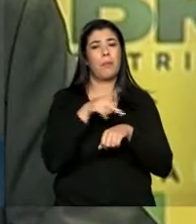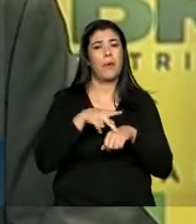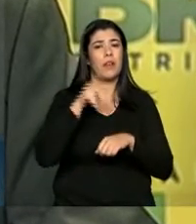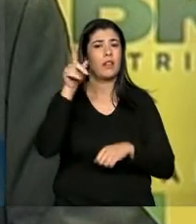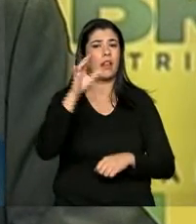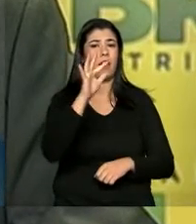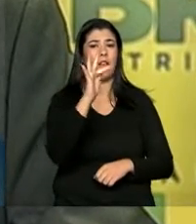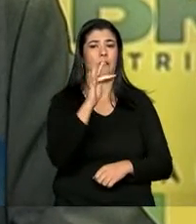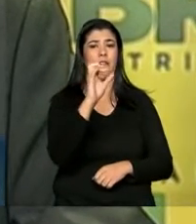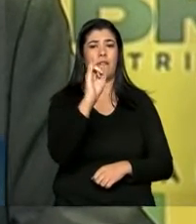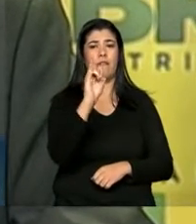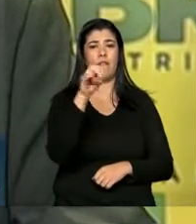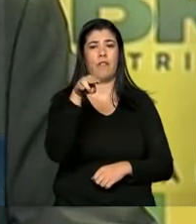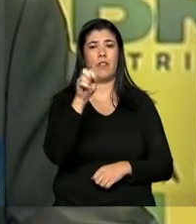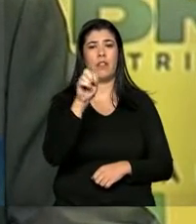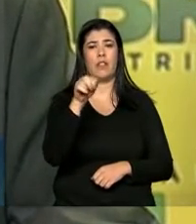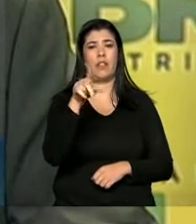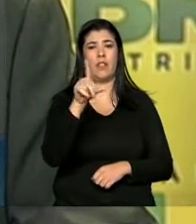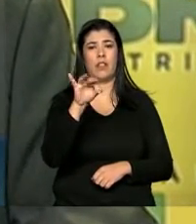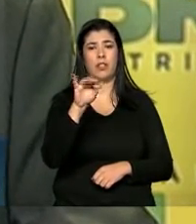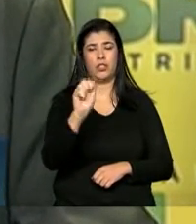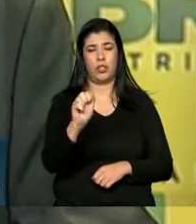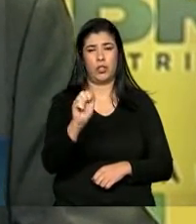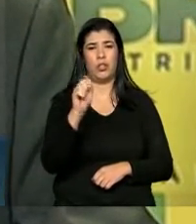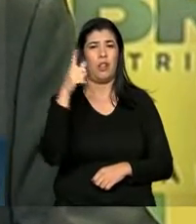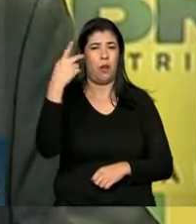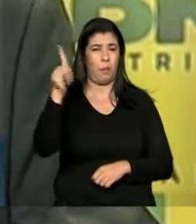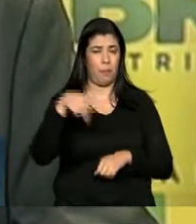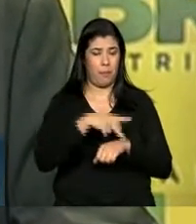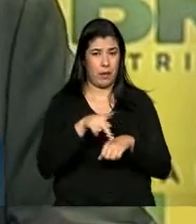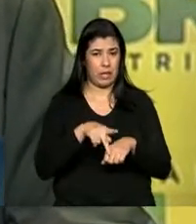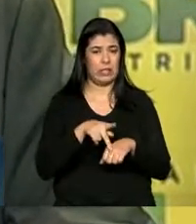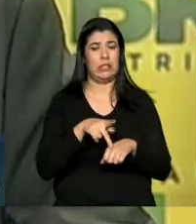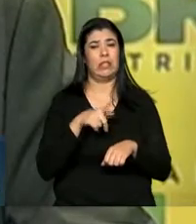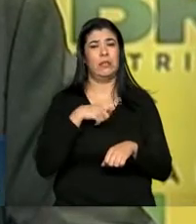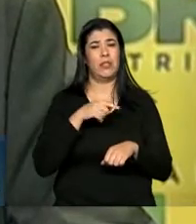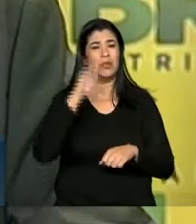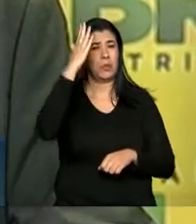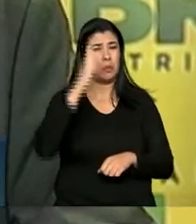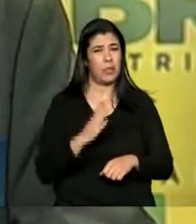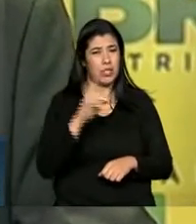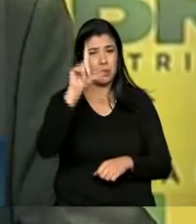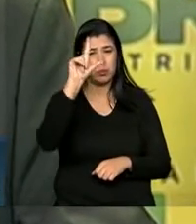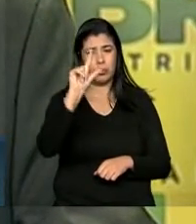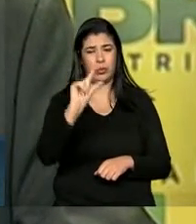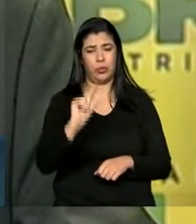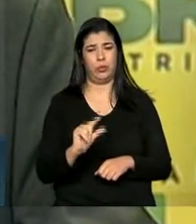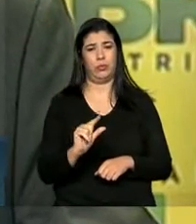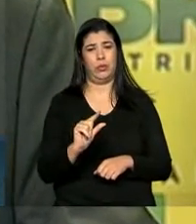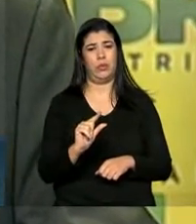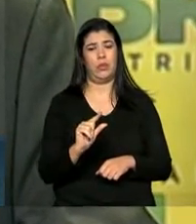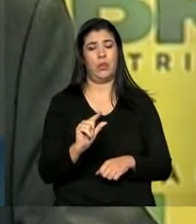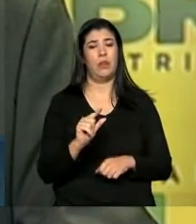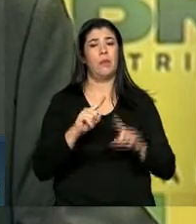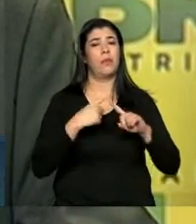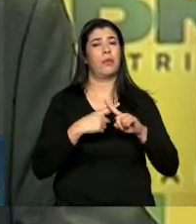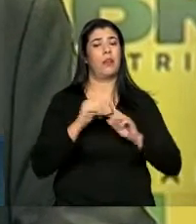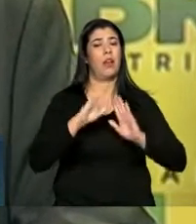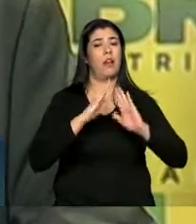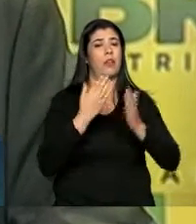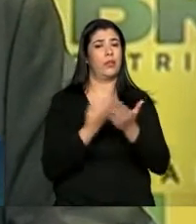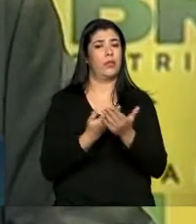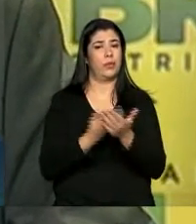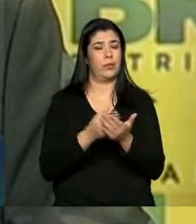brincar no PISA. Mas no Brasil cai de forma especialmente dura. Então, as escolas, elas atendem a